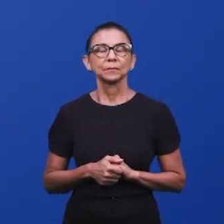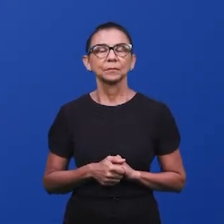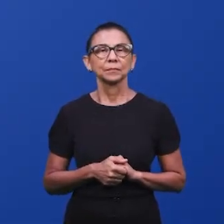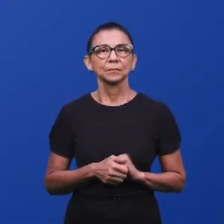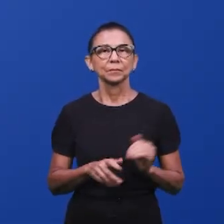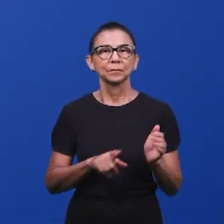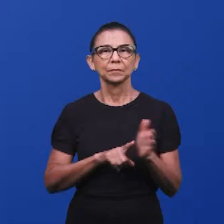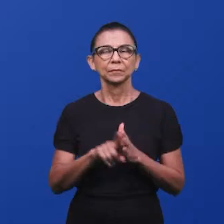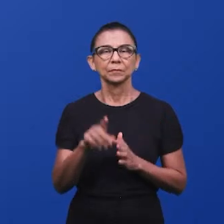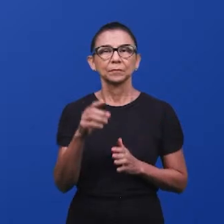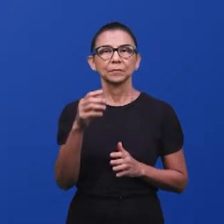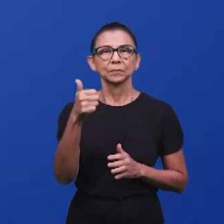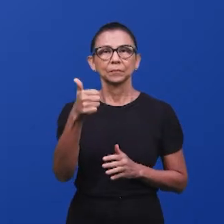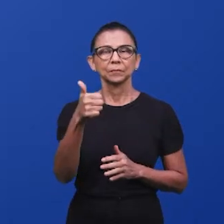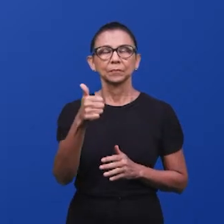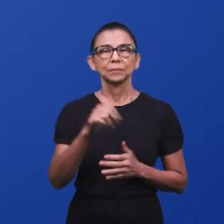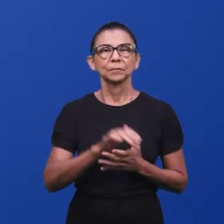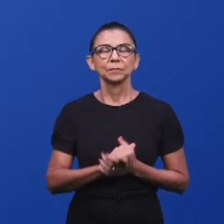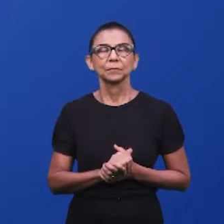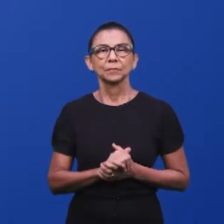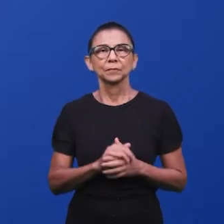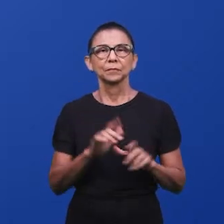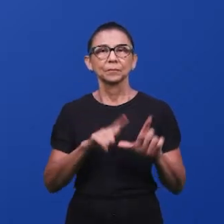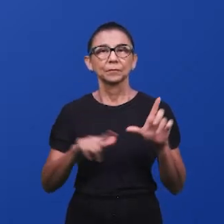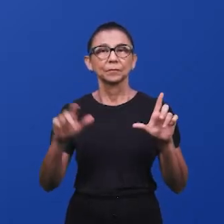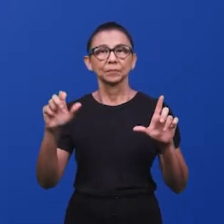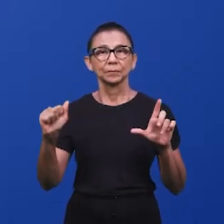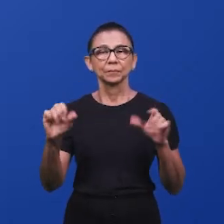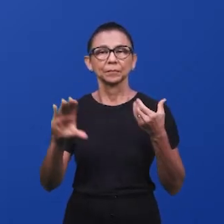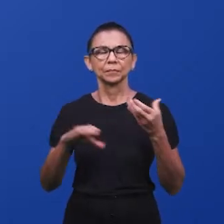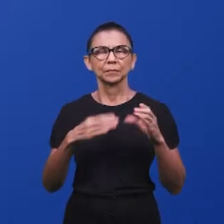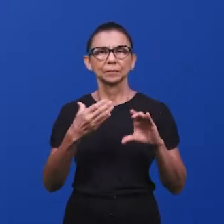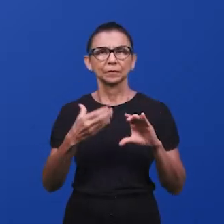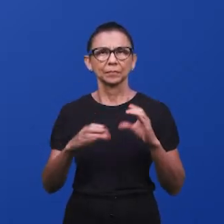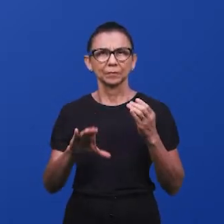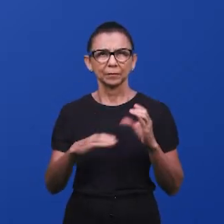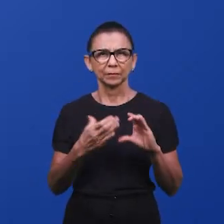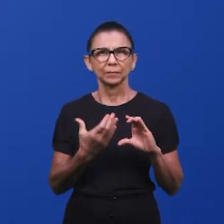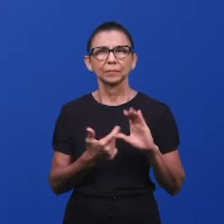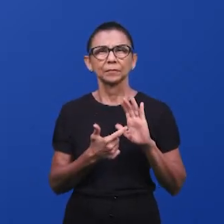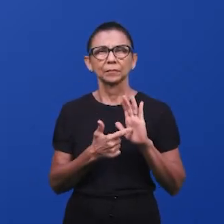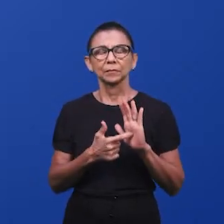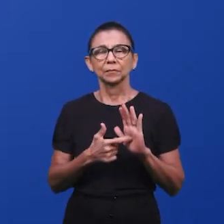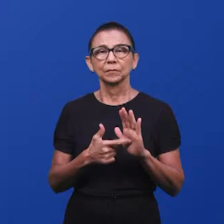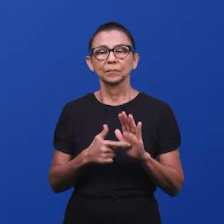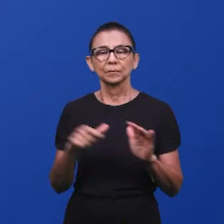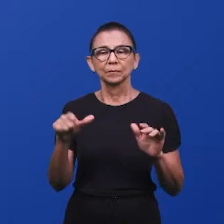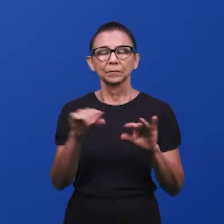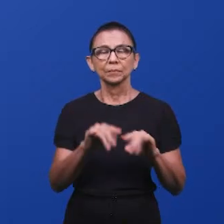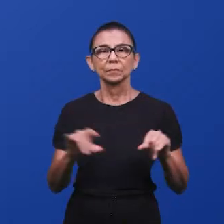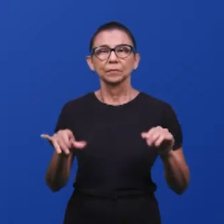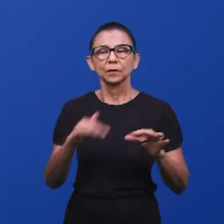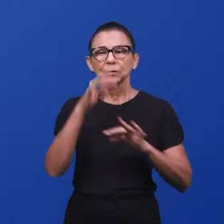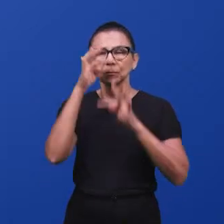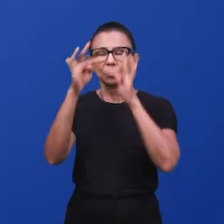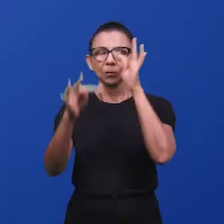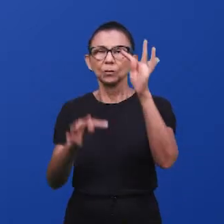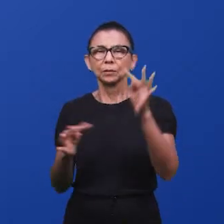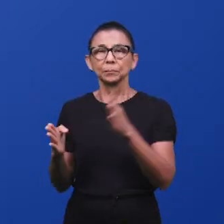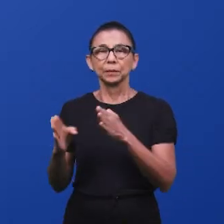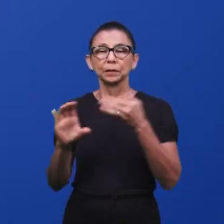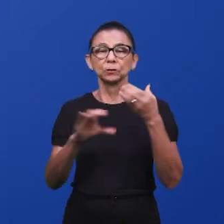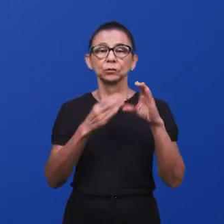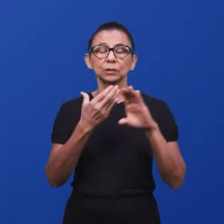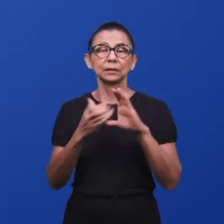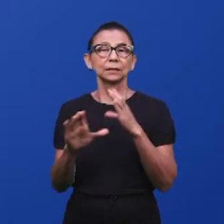1, na letra A, identificamos em Cantares 2:12 a expressão aparecem as flores na terra, o tempo de cantar